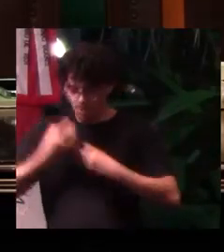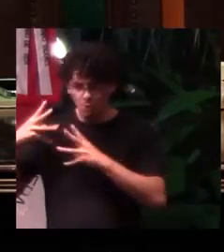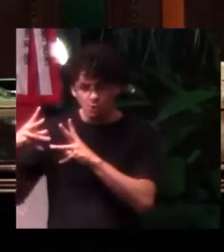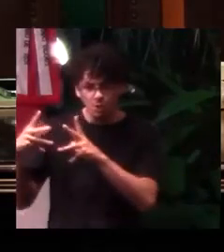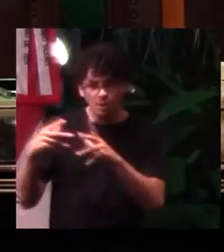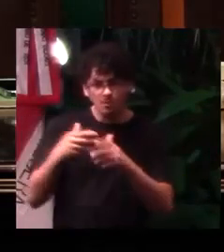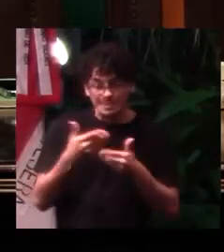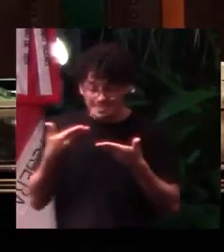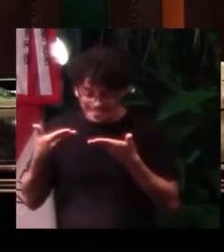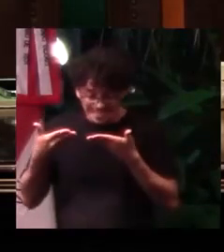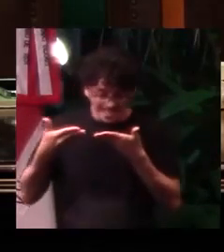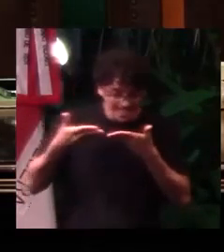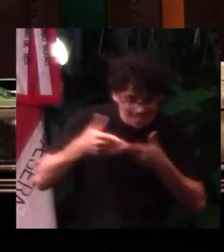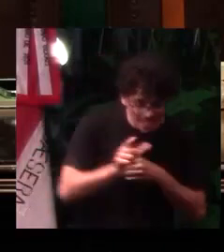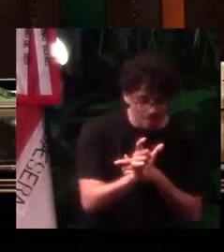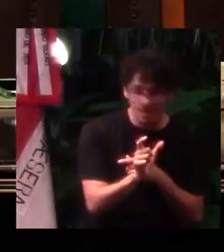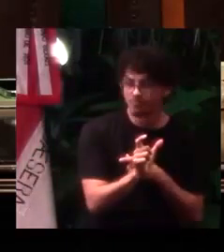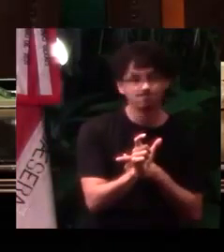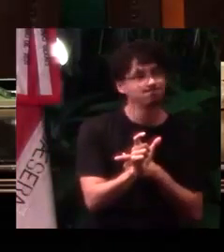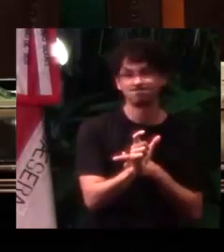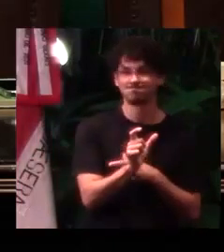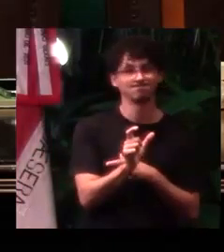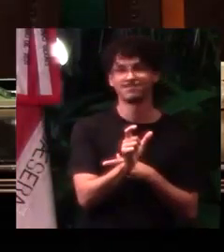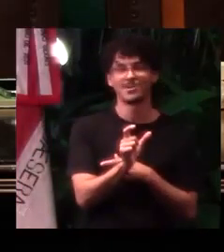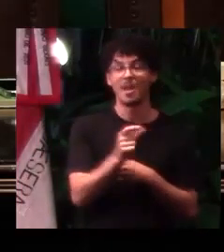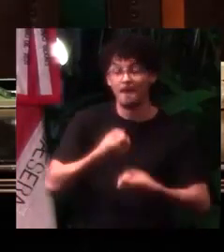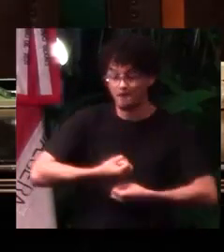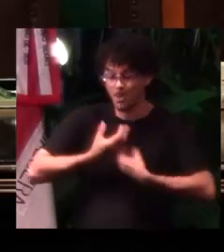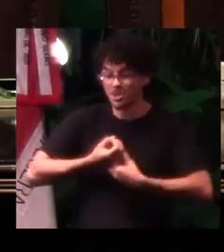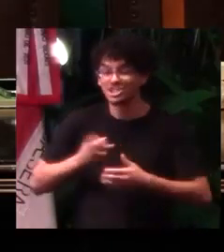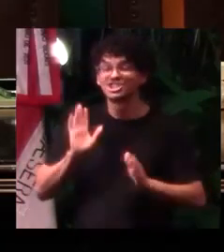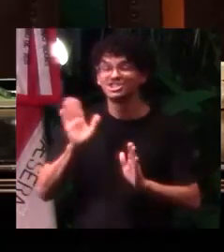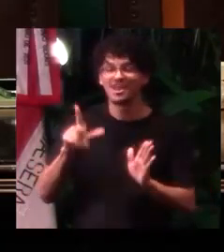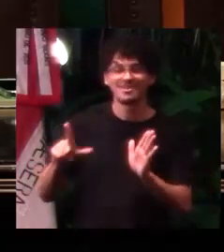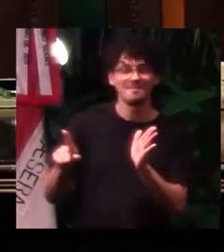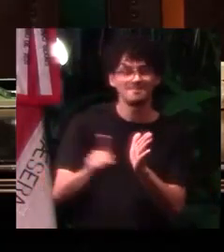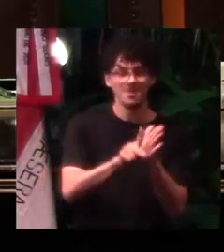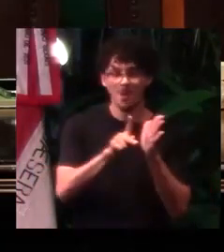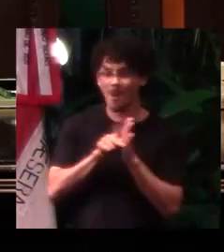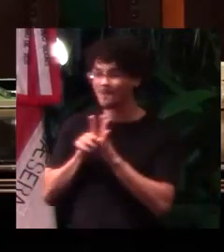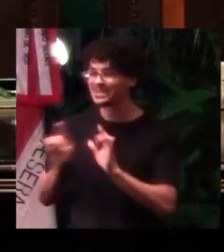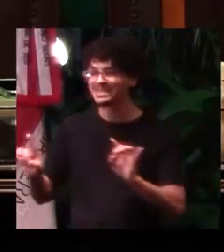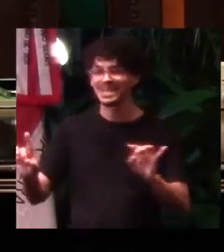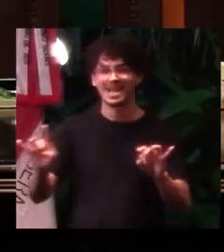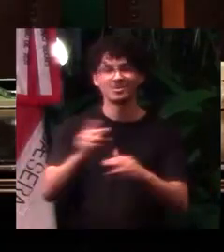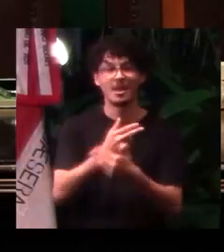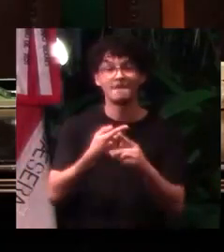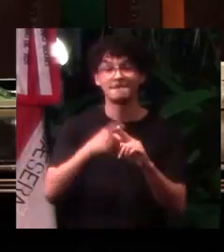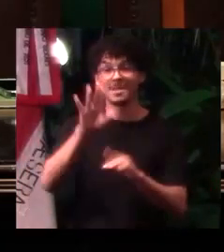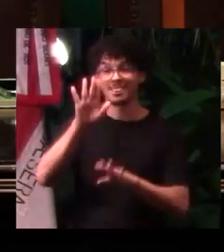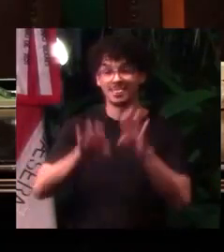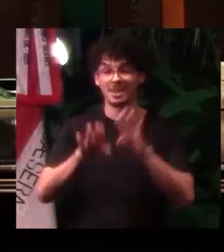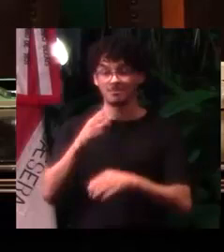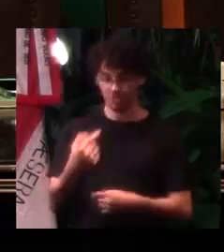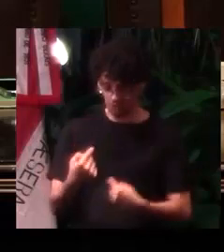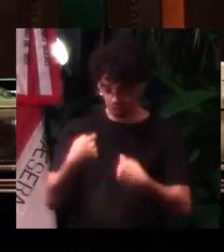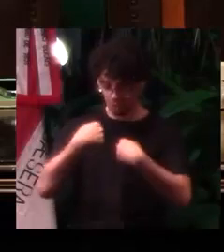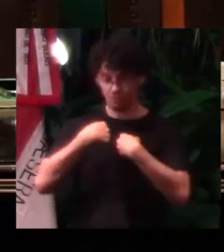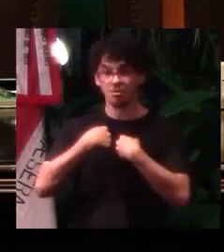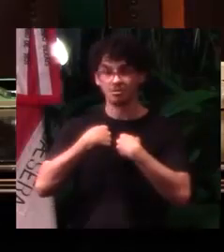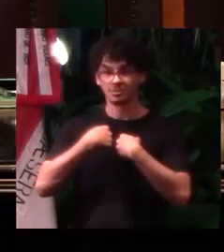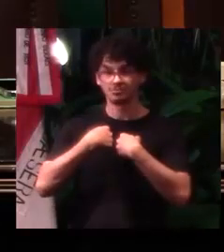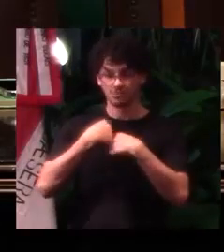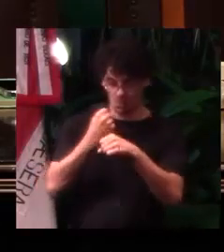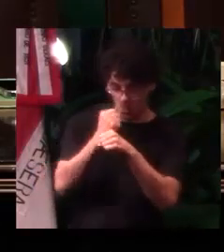está nas coisas, mas nós precisamos adequar o nosso olhar para vê-la. Nós precisamos nos abrir